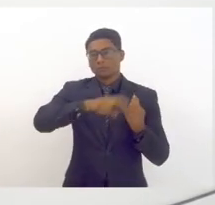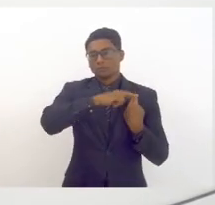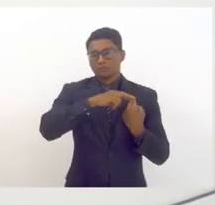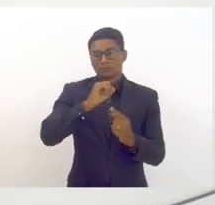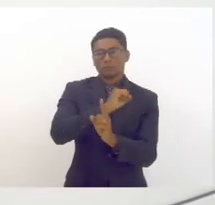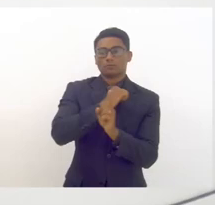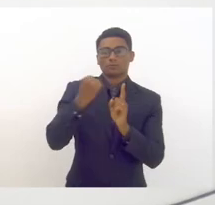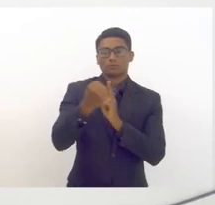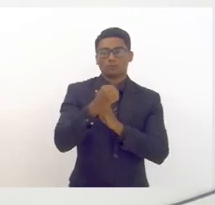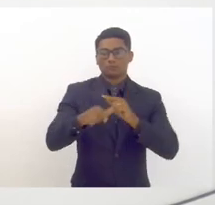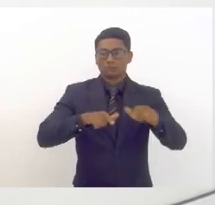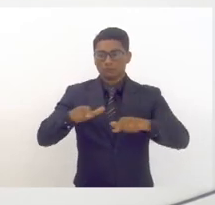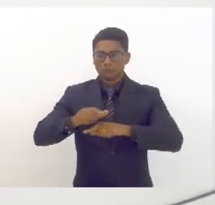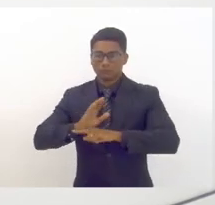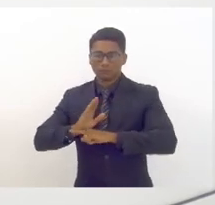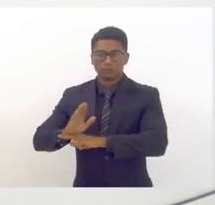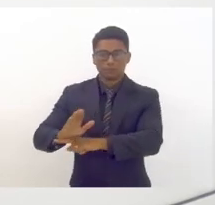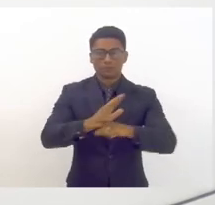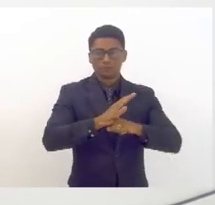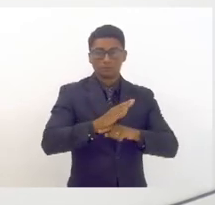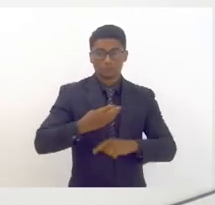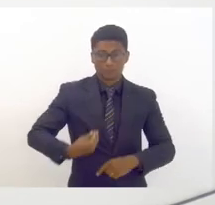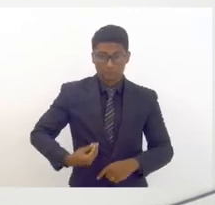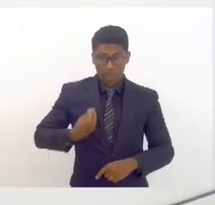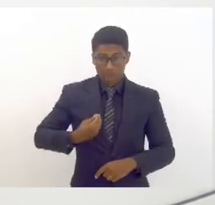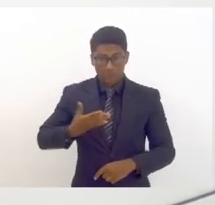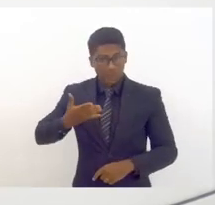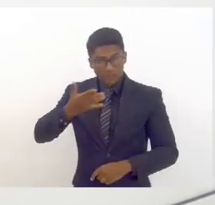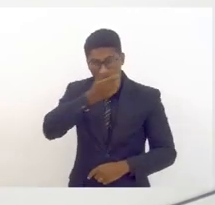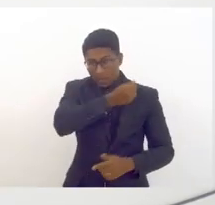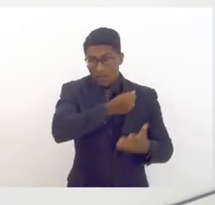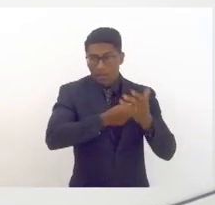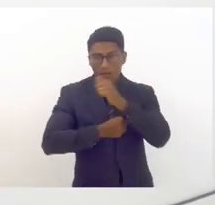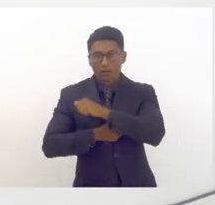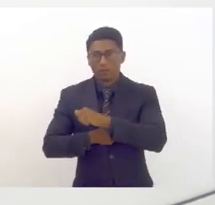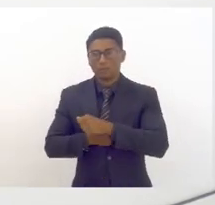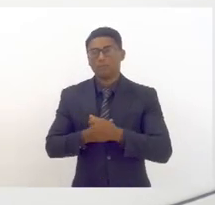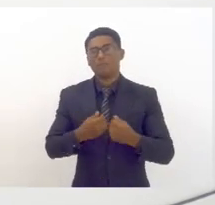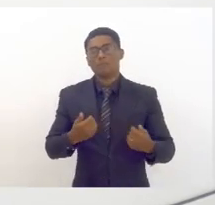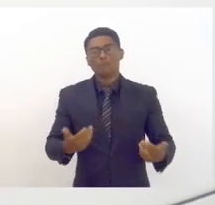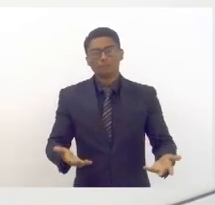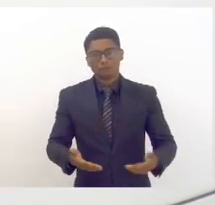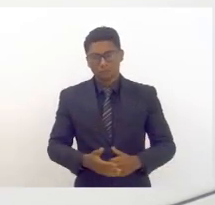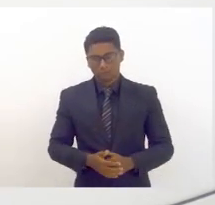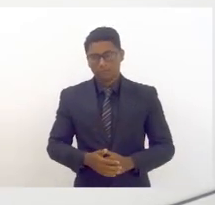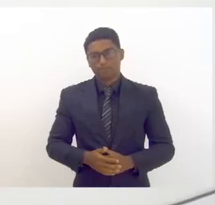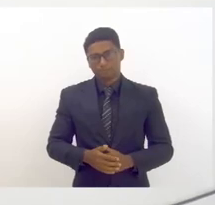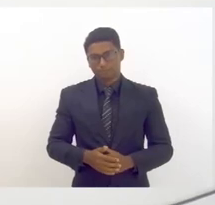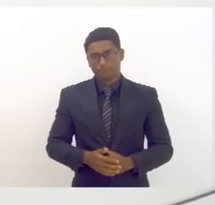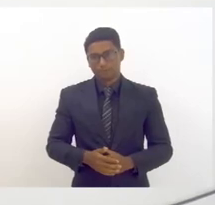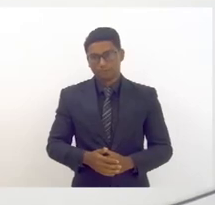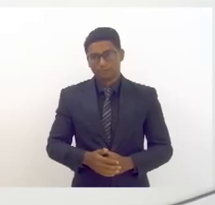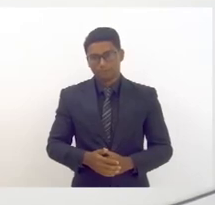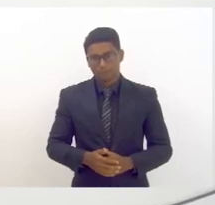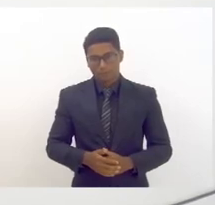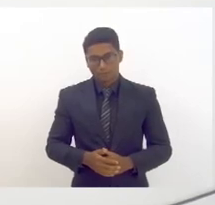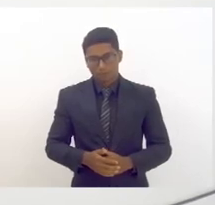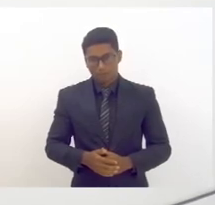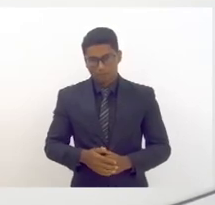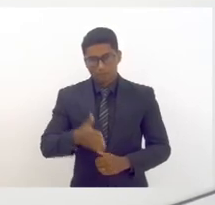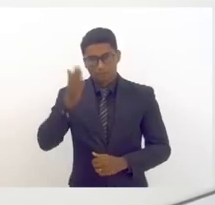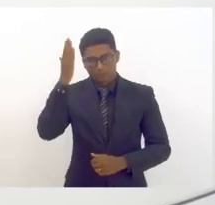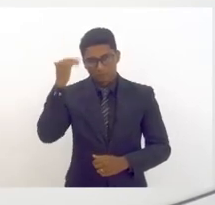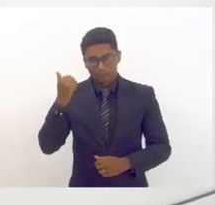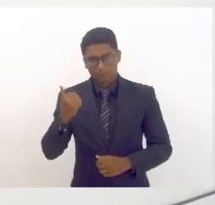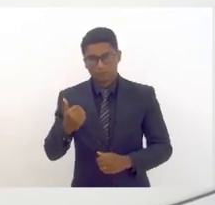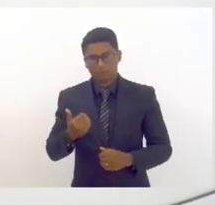sociedade, e a cada vida salva nós podemos ter o resultado do nosso trabalho, e sei que vamos contar